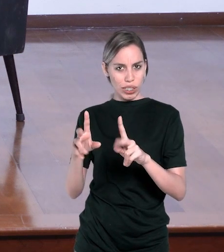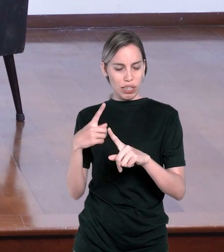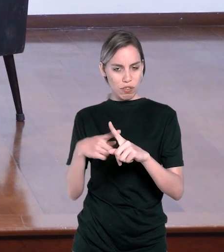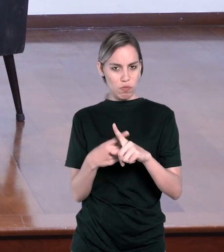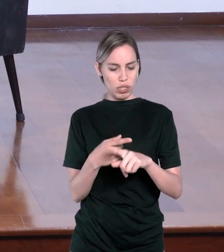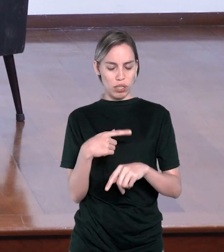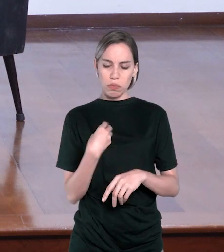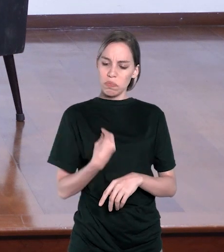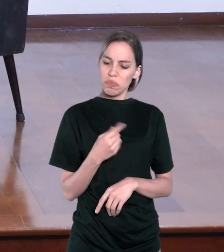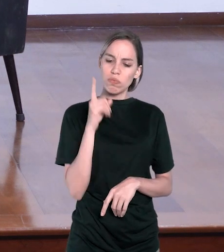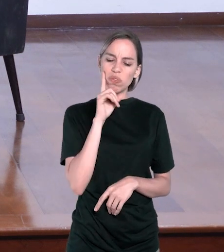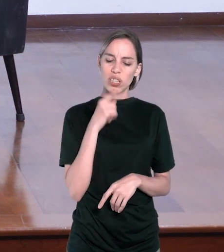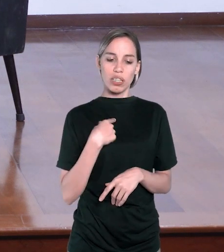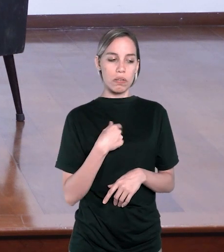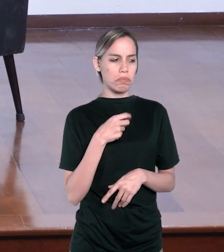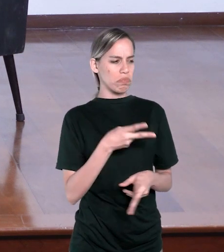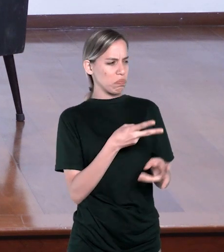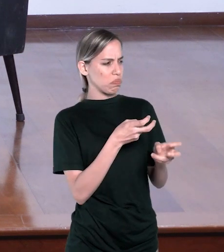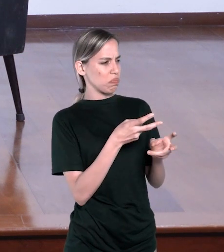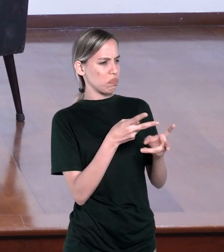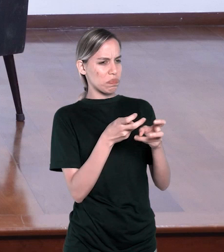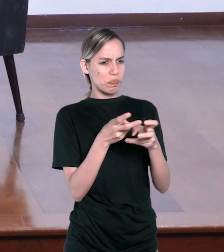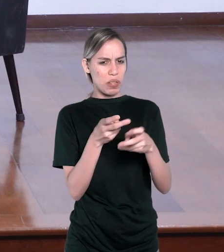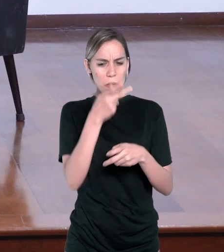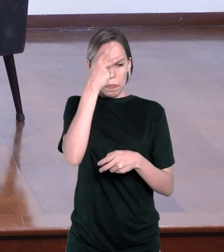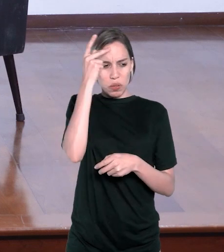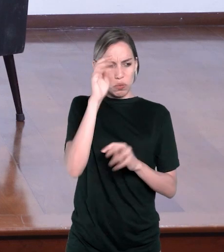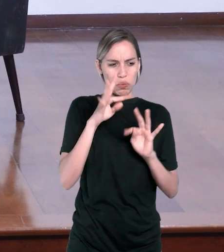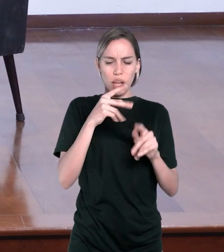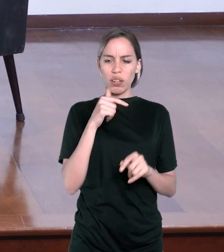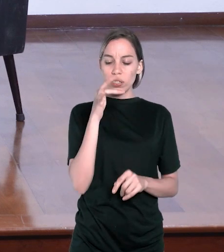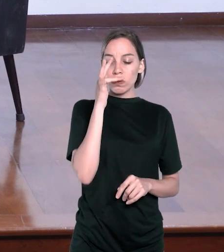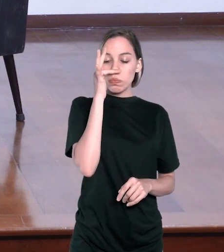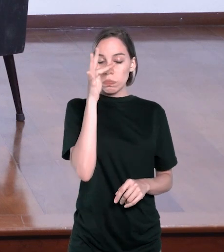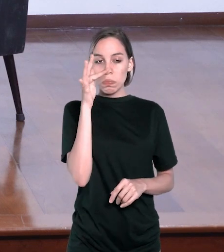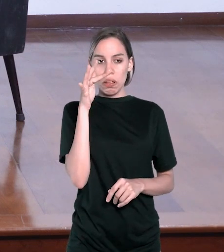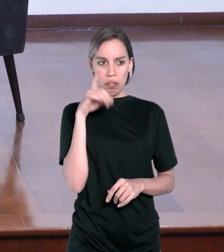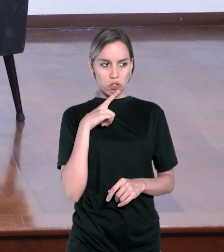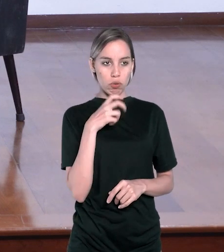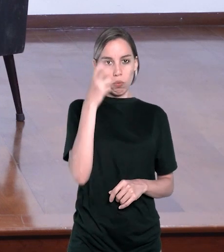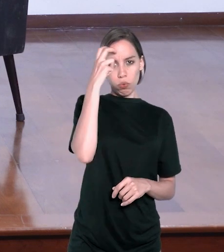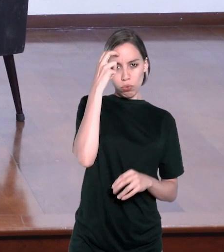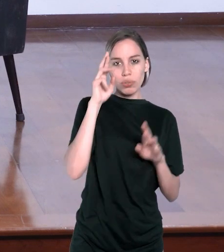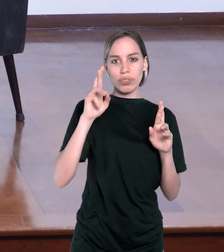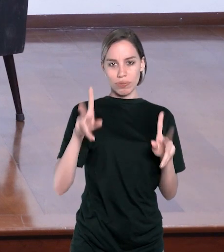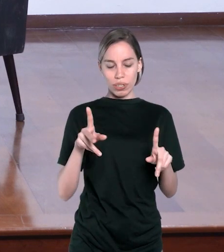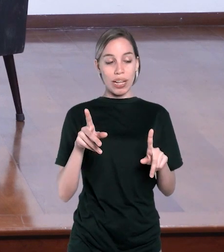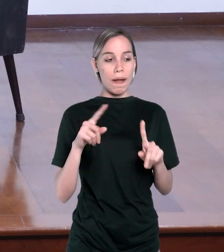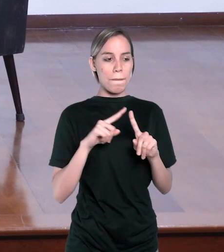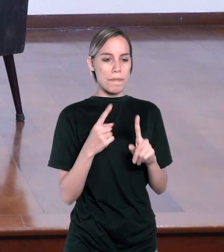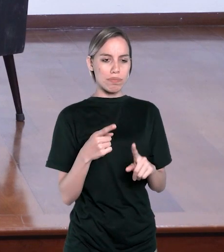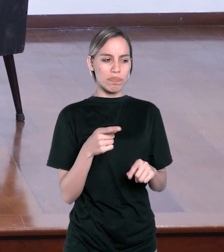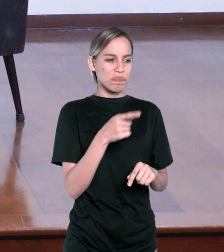muito sofisticadas, pessoas com uma cultura imensa, mas que eles não tinham o que eu tinha, que era uma visão de Brasil, eram as histórias do Brasil,